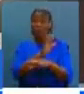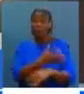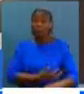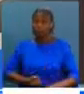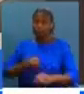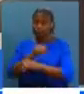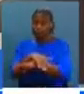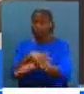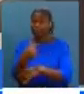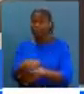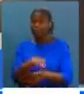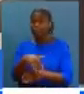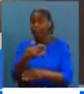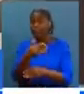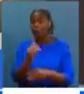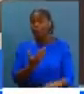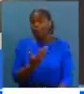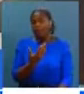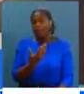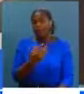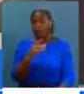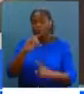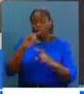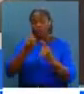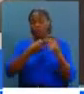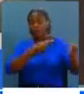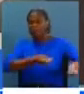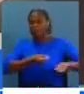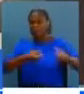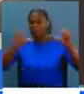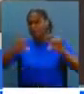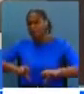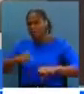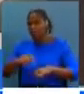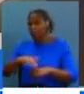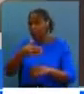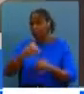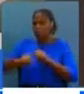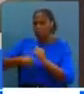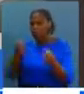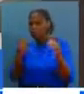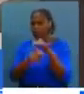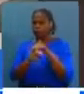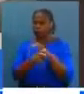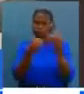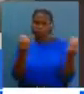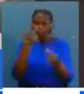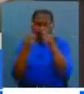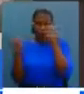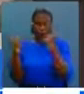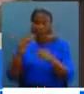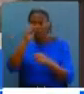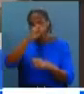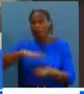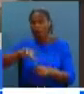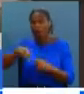uma e sobretudo o que tem mau ano agrícola. É uma movimentação forte de pessoas do interior de Santiago e de